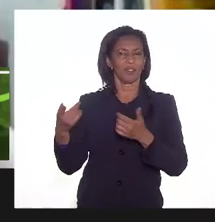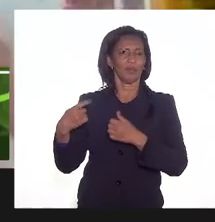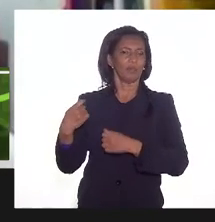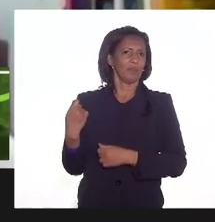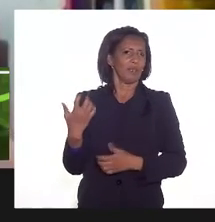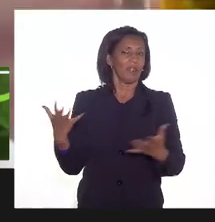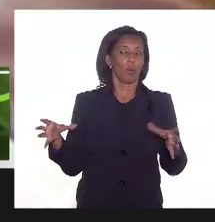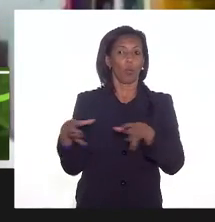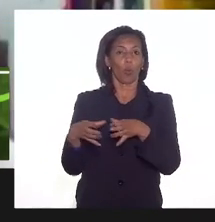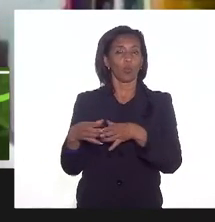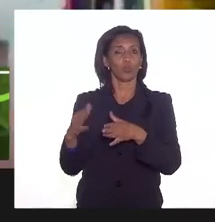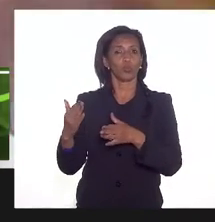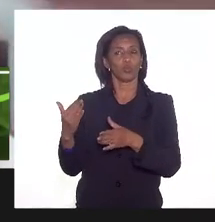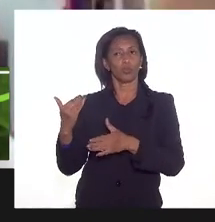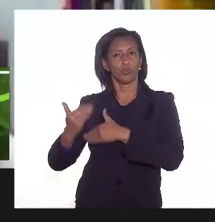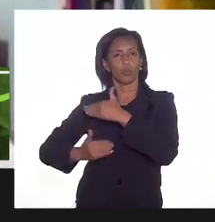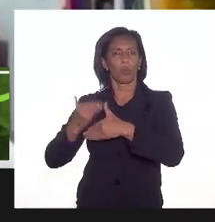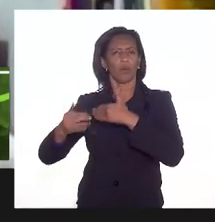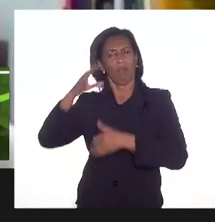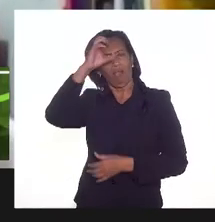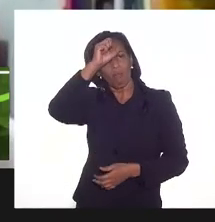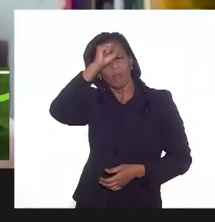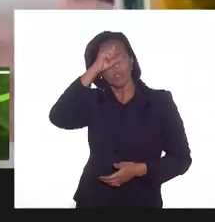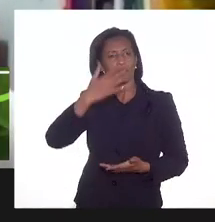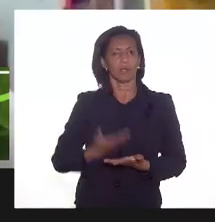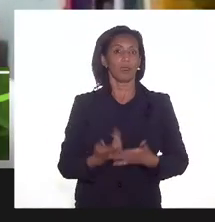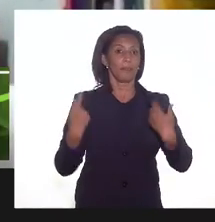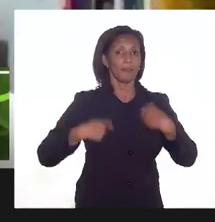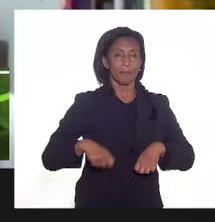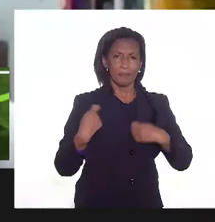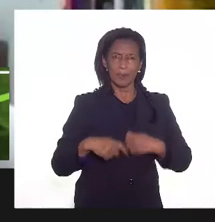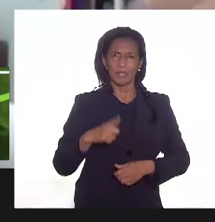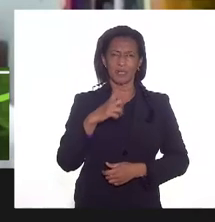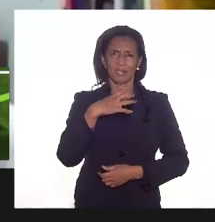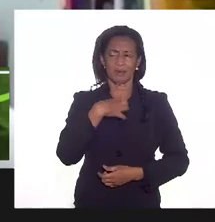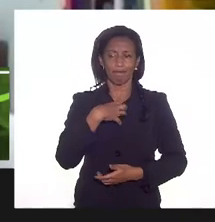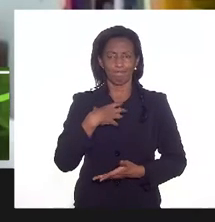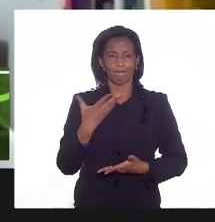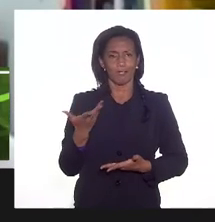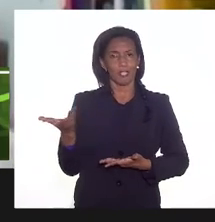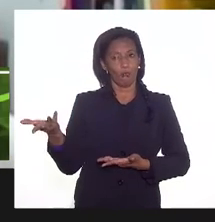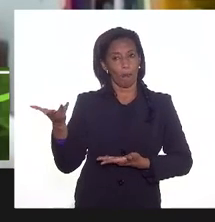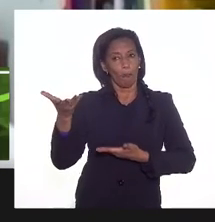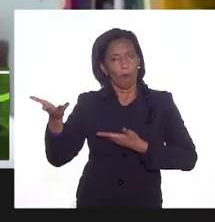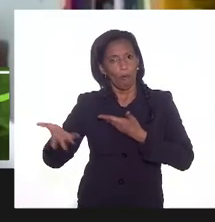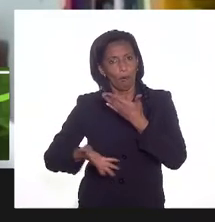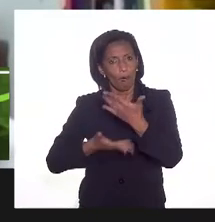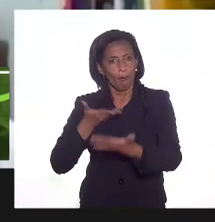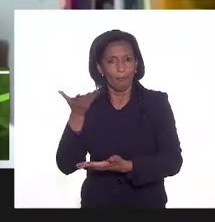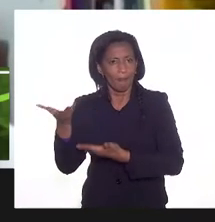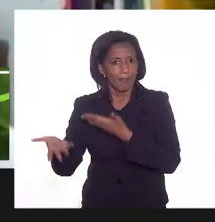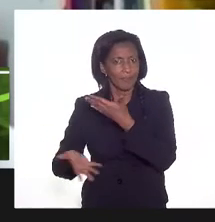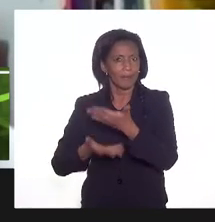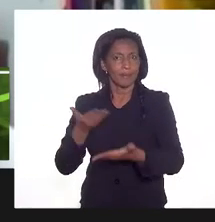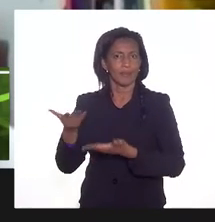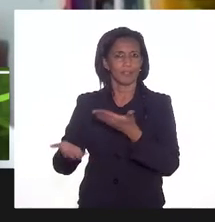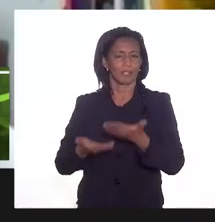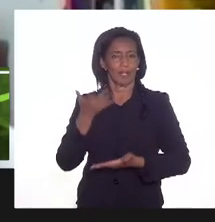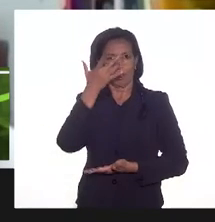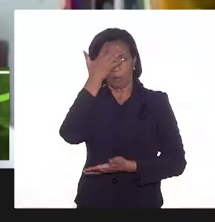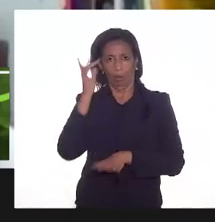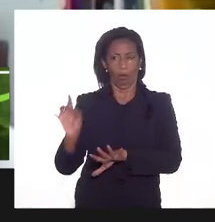um conjunto de processos aprendizagens que precisam ser compartilhados com esses sujeitos que estão na PON